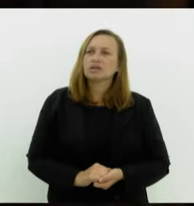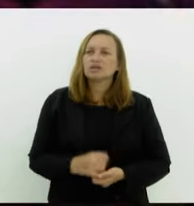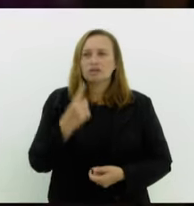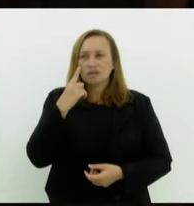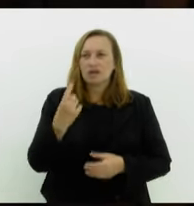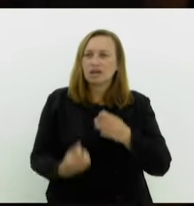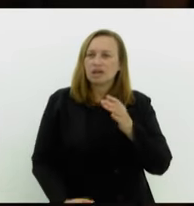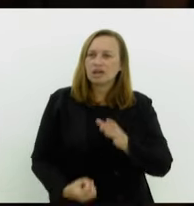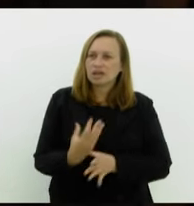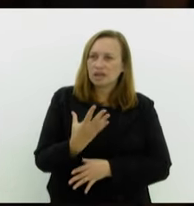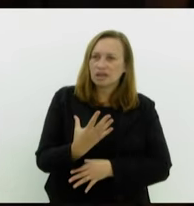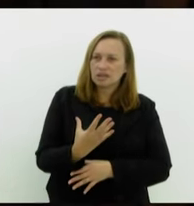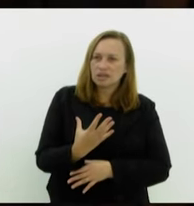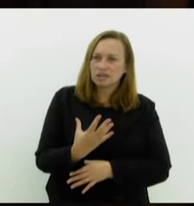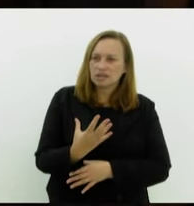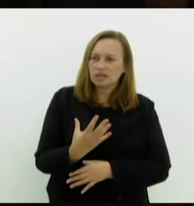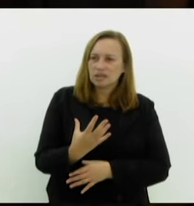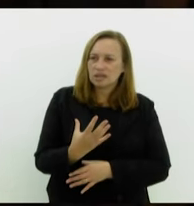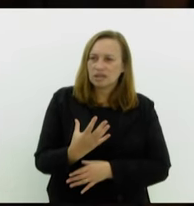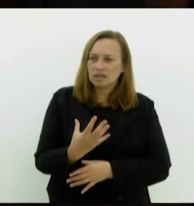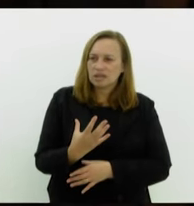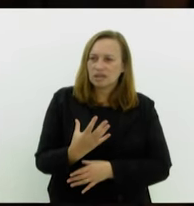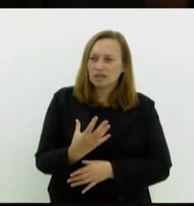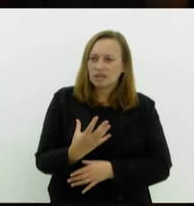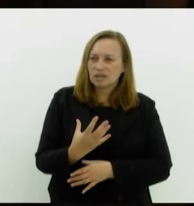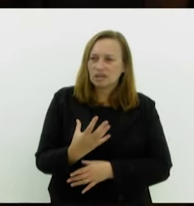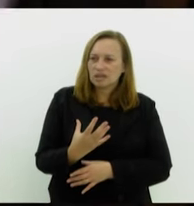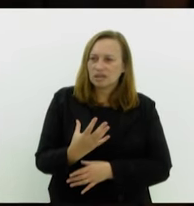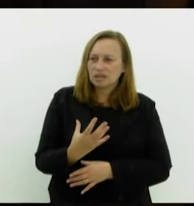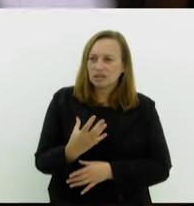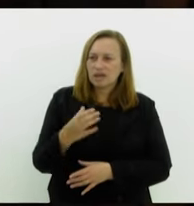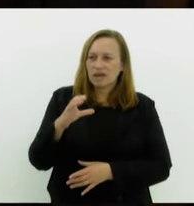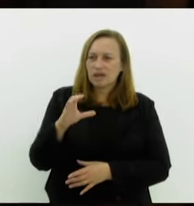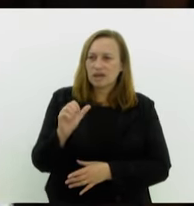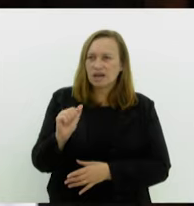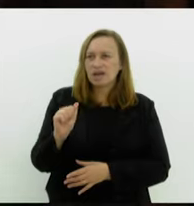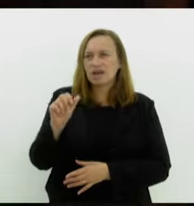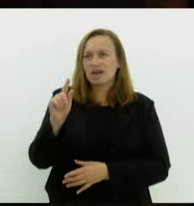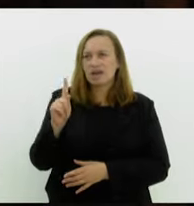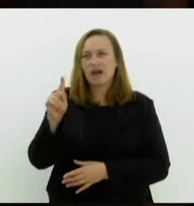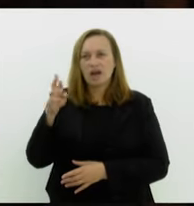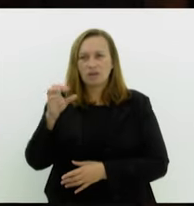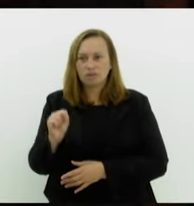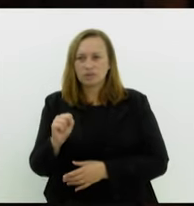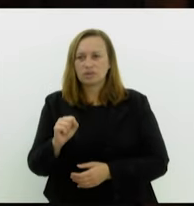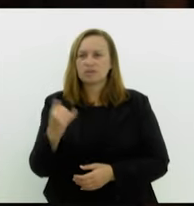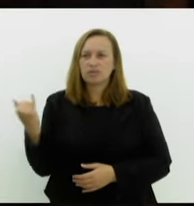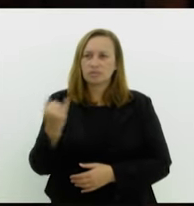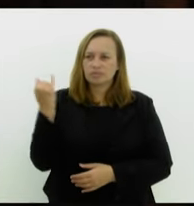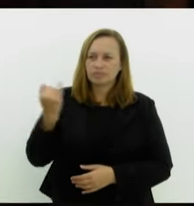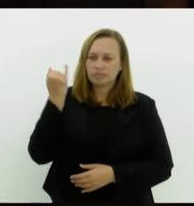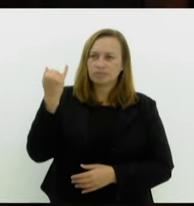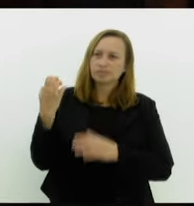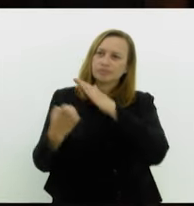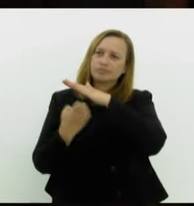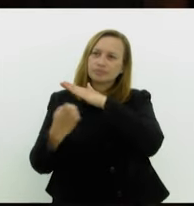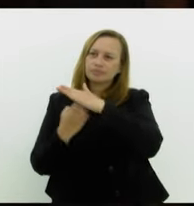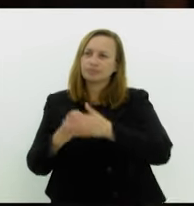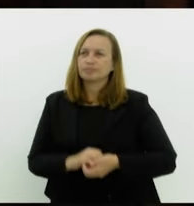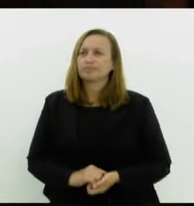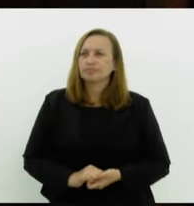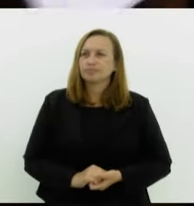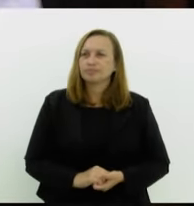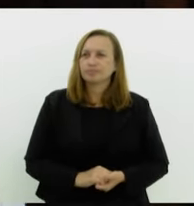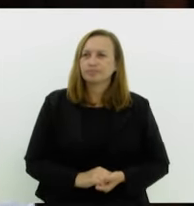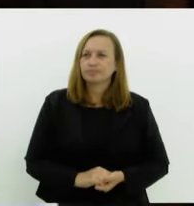criação de reserva de cadeiras é absolutamente imprescindível e ela vai arrastar tudo mais